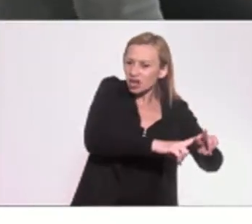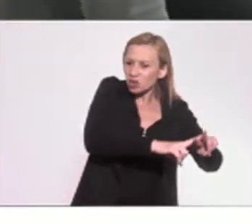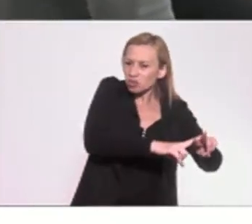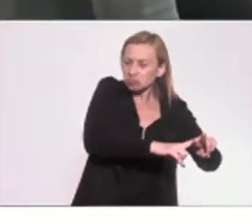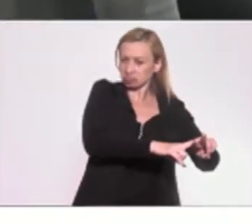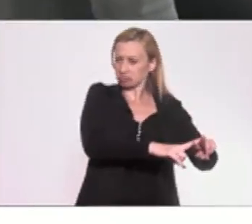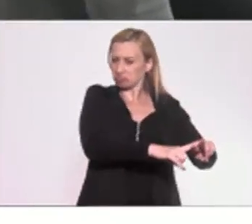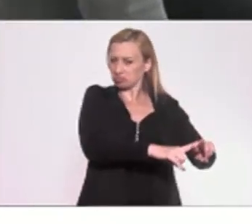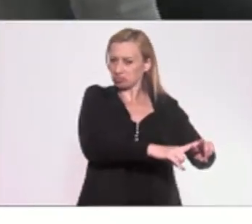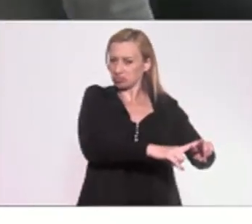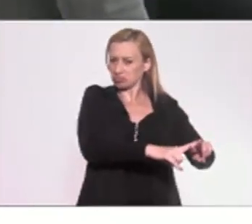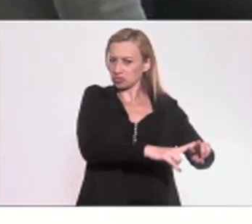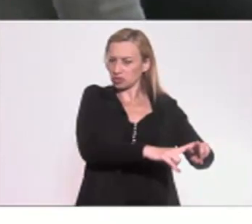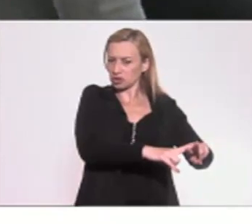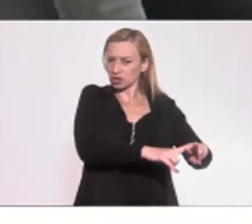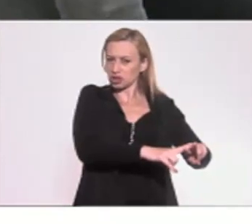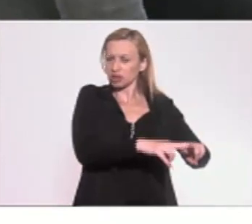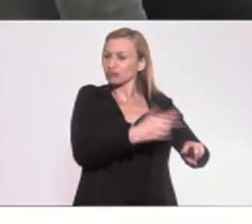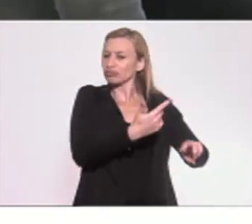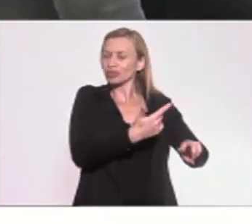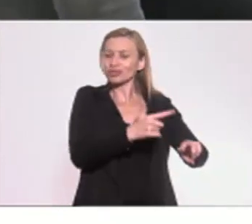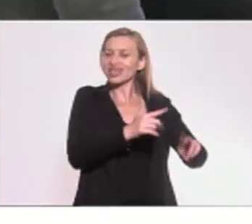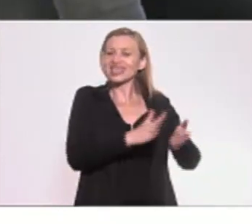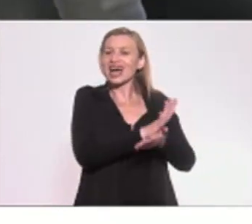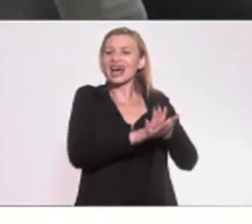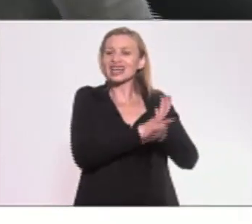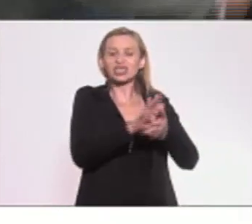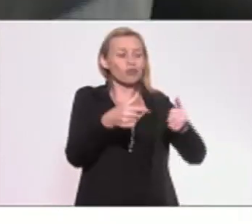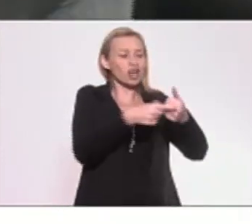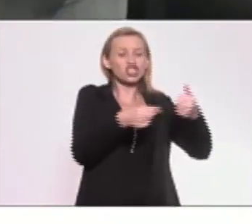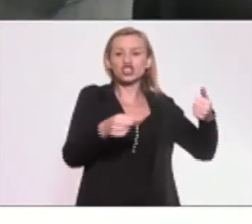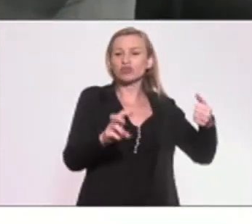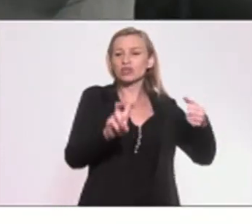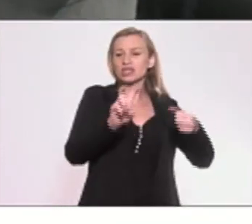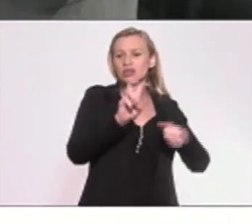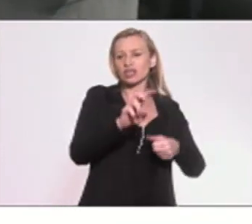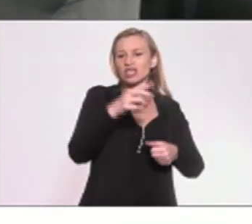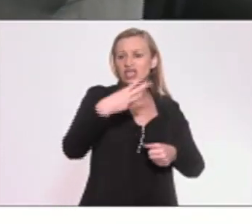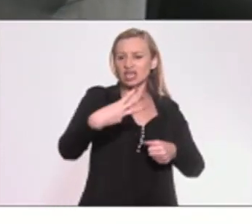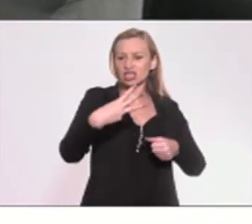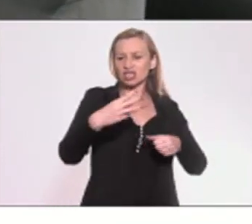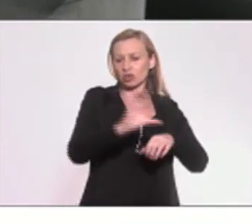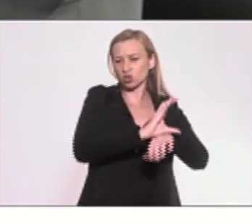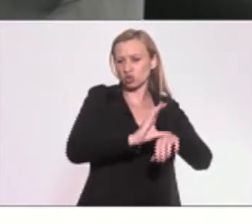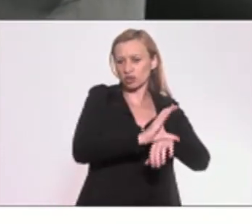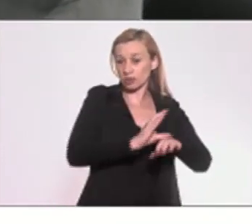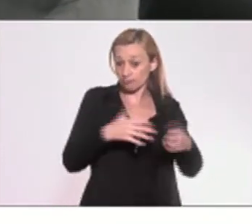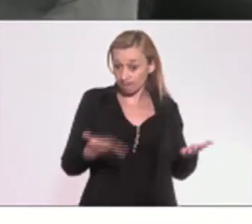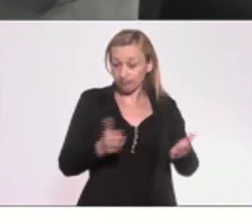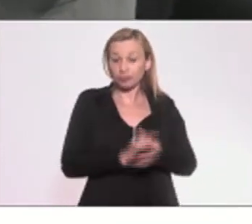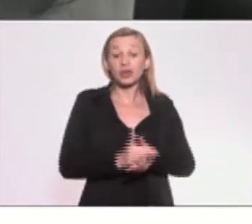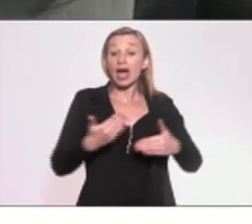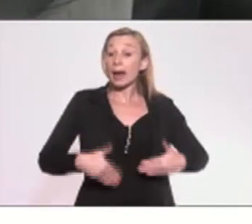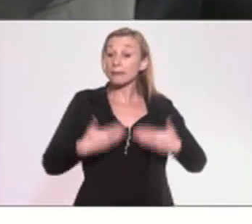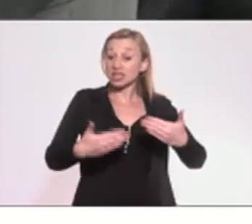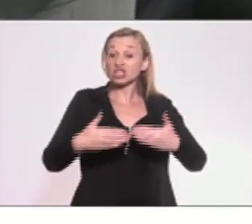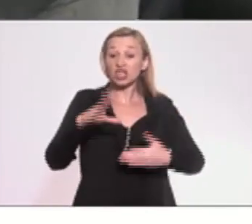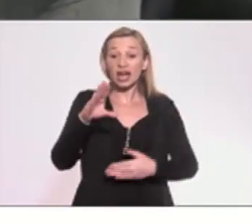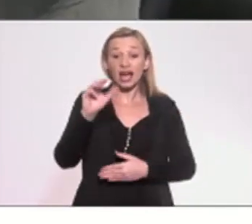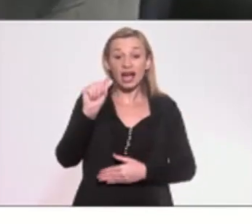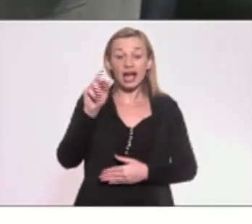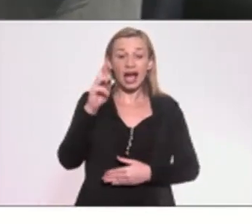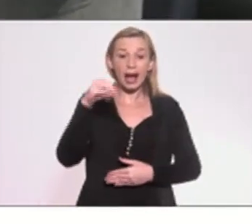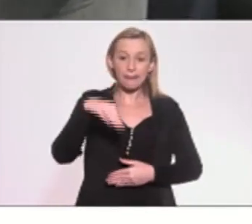estão constando no artigo 53 da Constituição. A ministra Carmen Lúcia